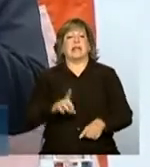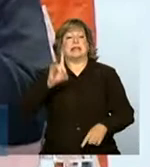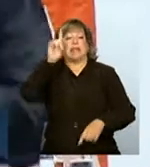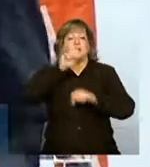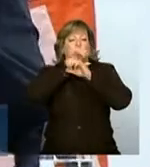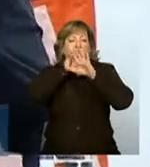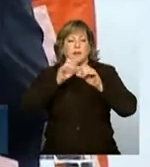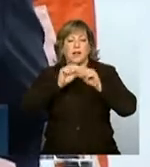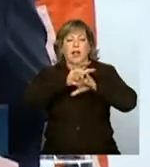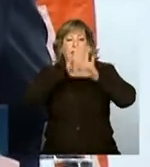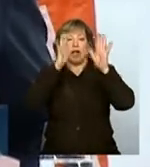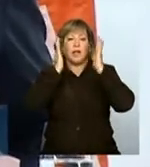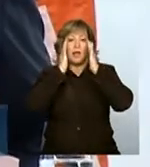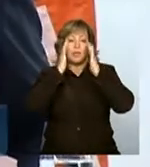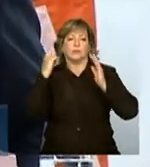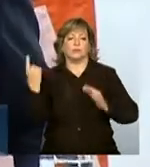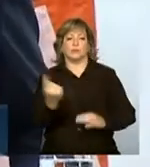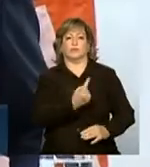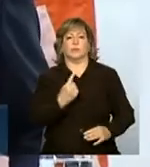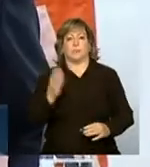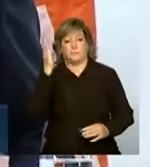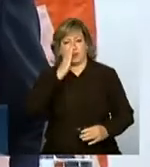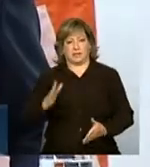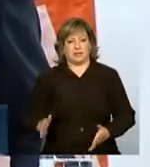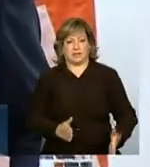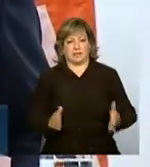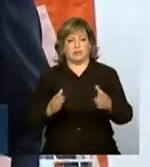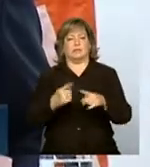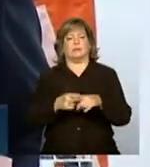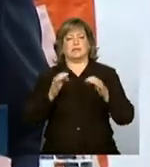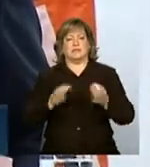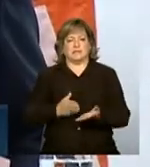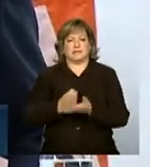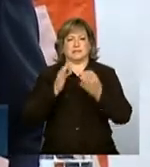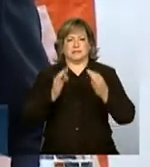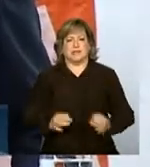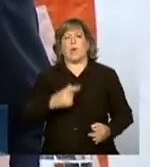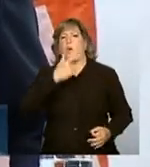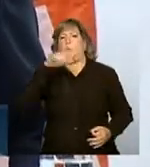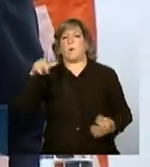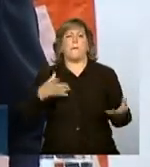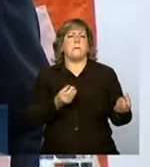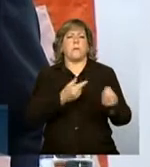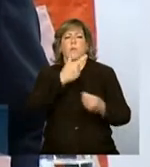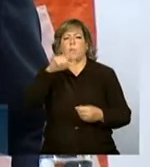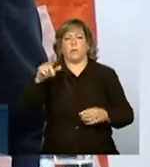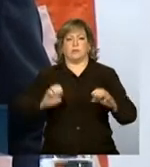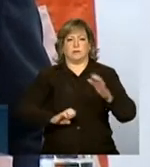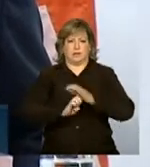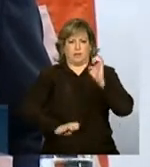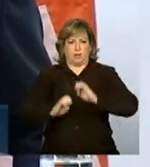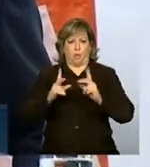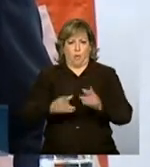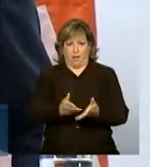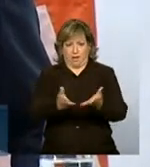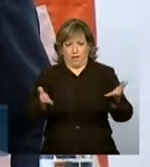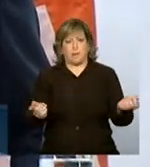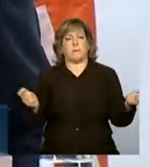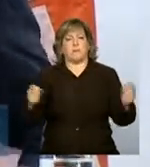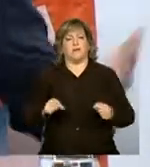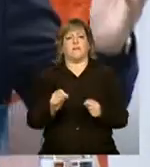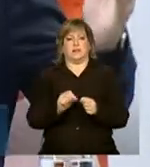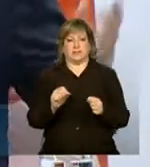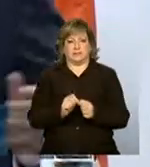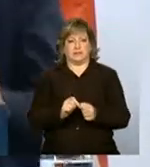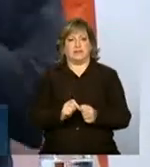ilumine o caminho do Brasil. Nós estamos no rumo certo e, com certeza, outros e muitos outros empreendimentos como esse nós vamos poder